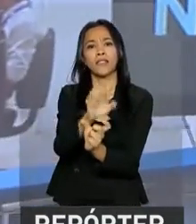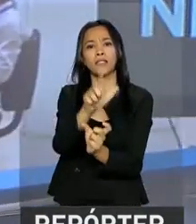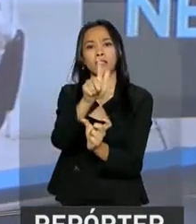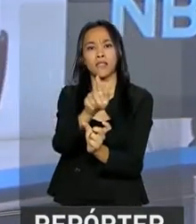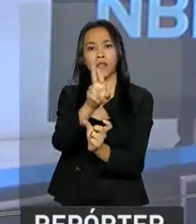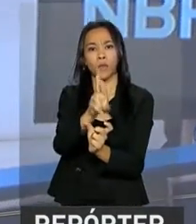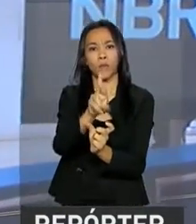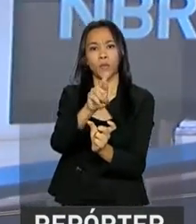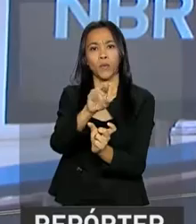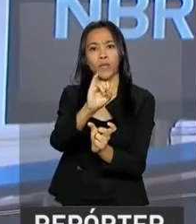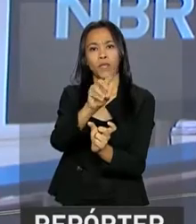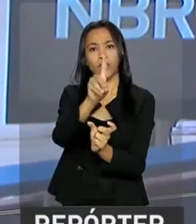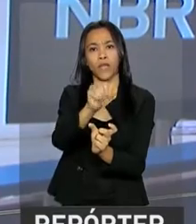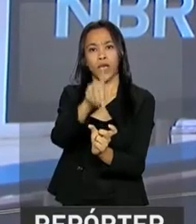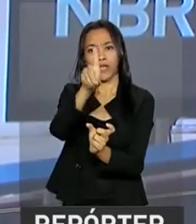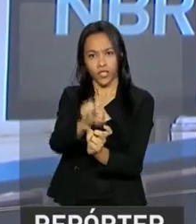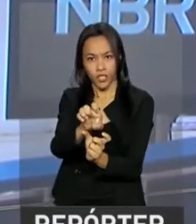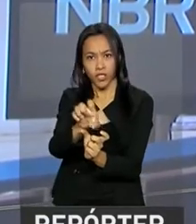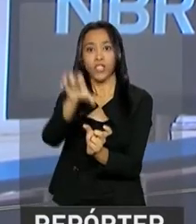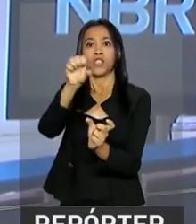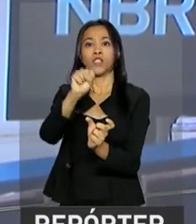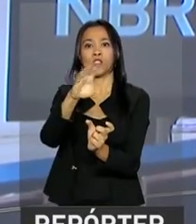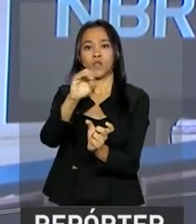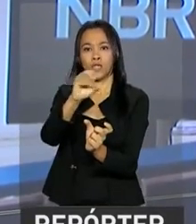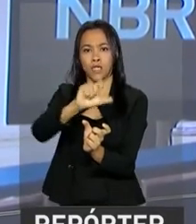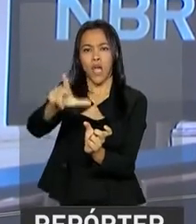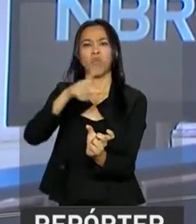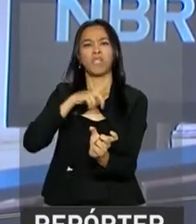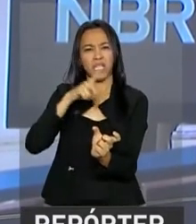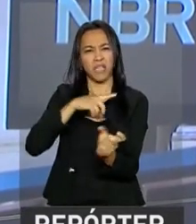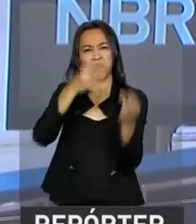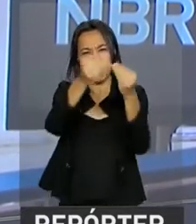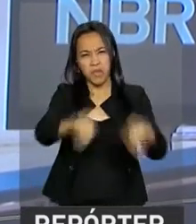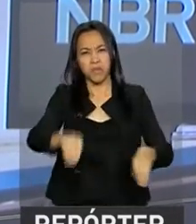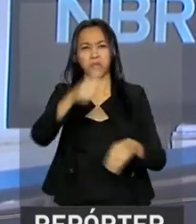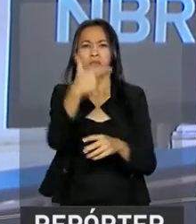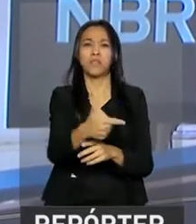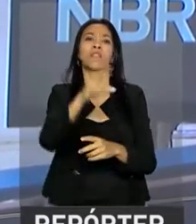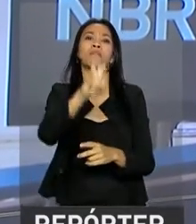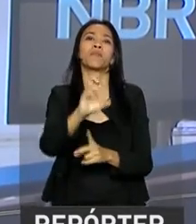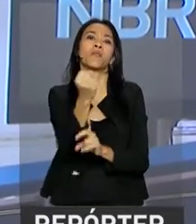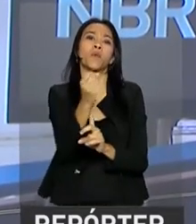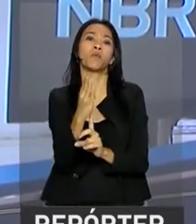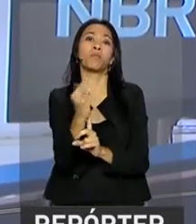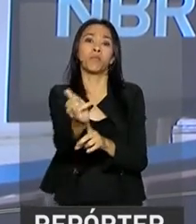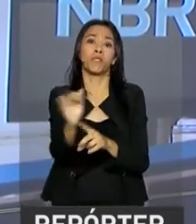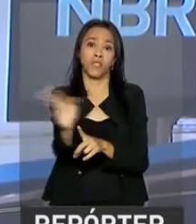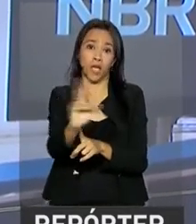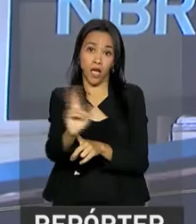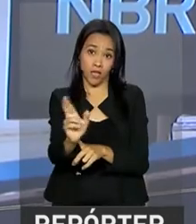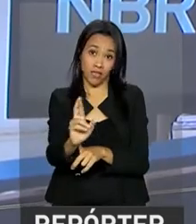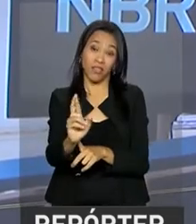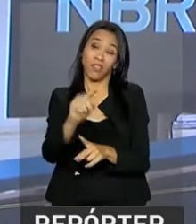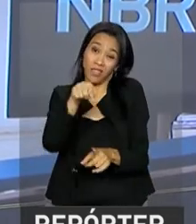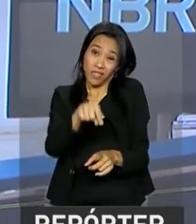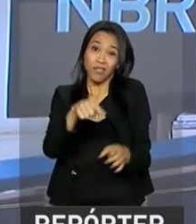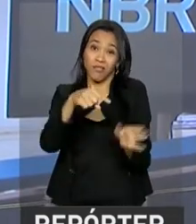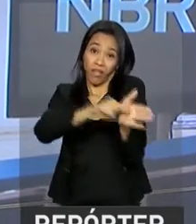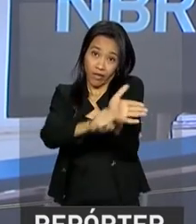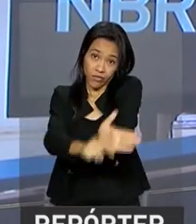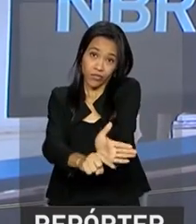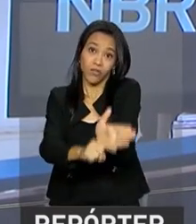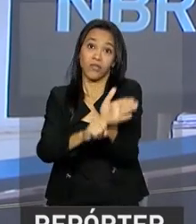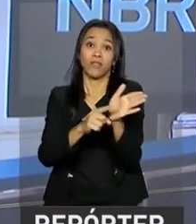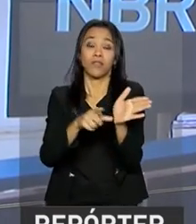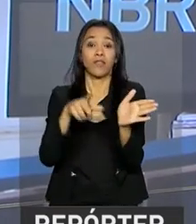déficit de mais de 258 bilhões de reais no ano passado o resultado negativo teve alta